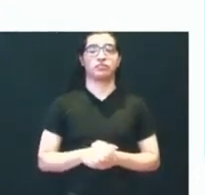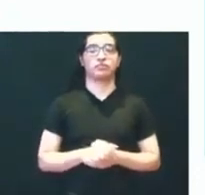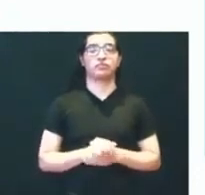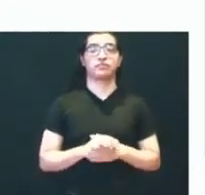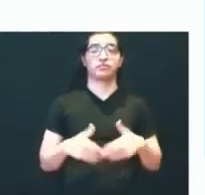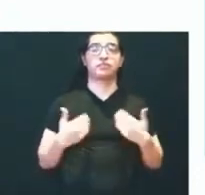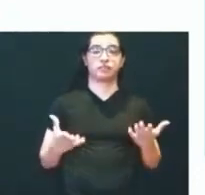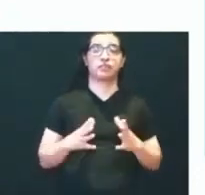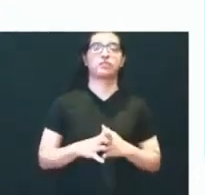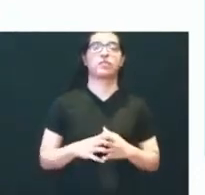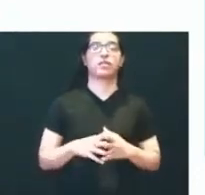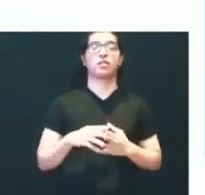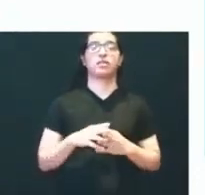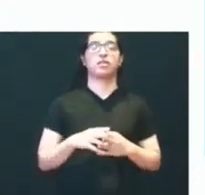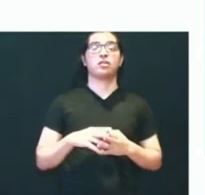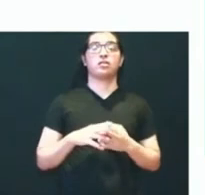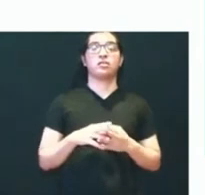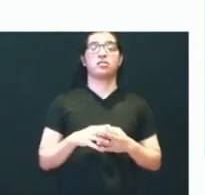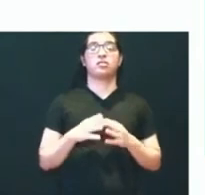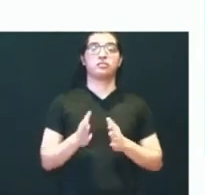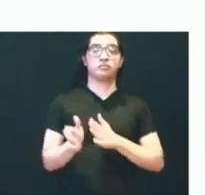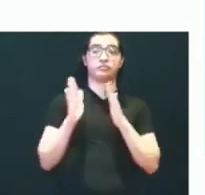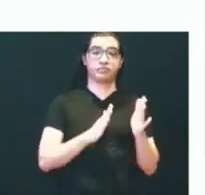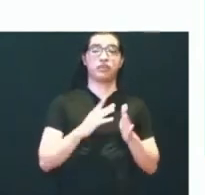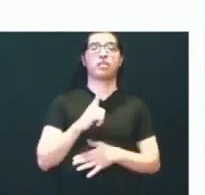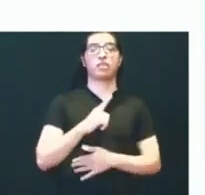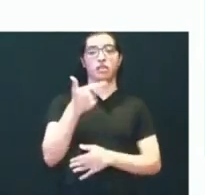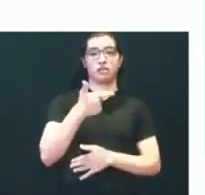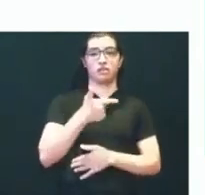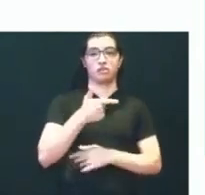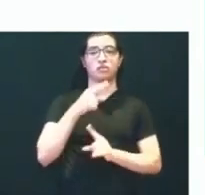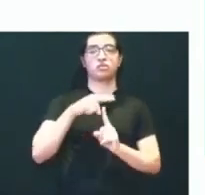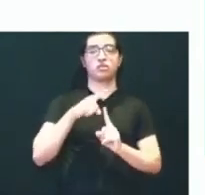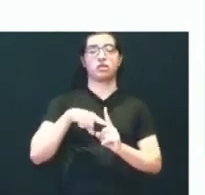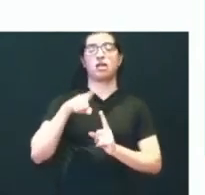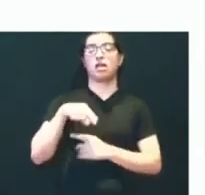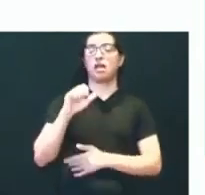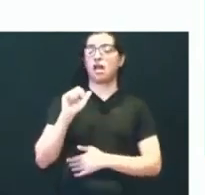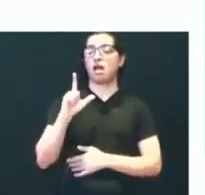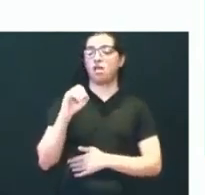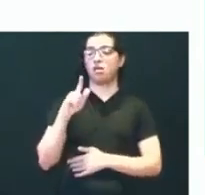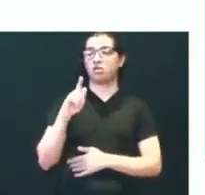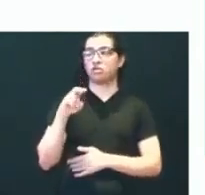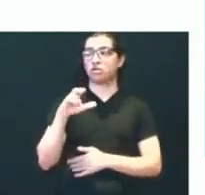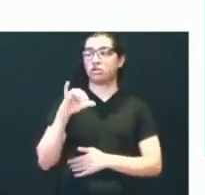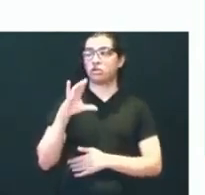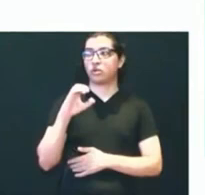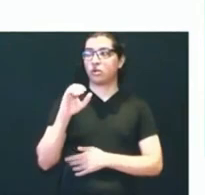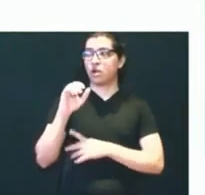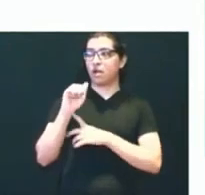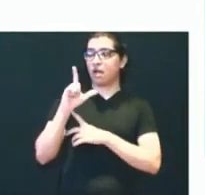Então, a gente parte para o segundo tipo de transplante, que é o transplante alogênico. Alo